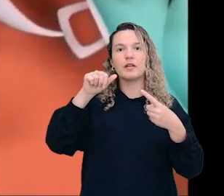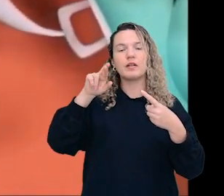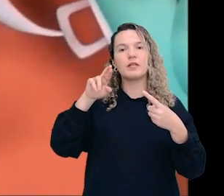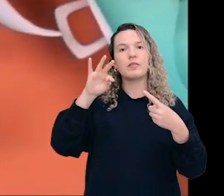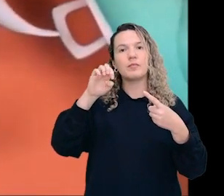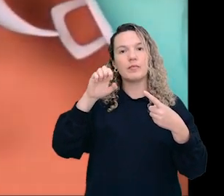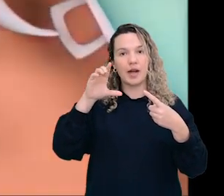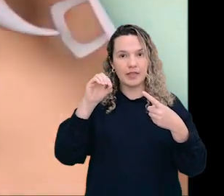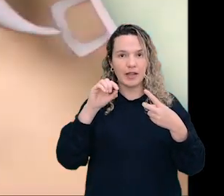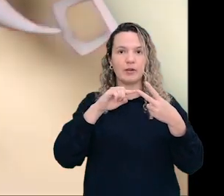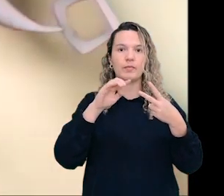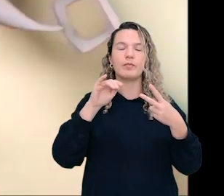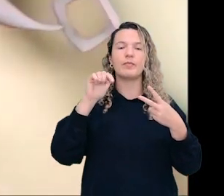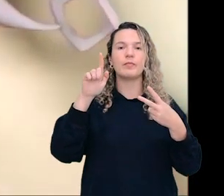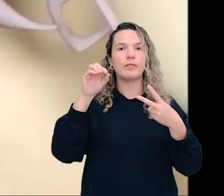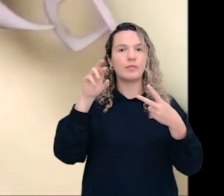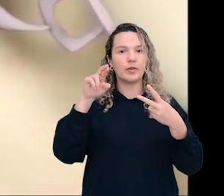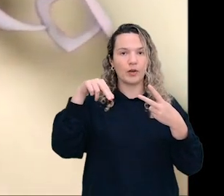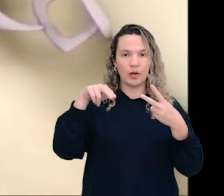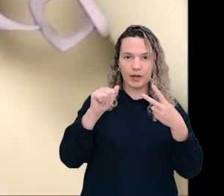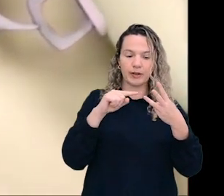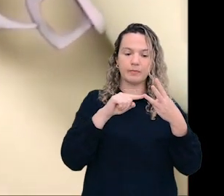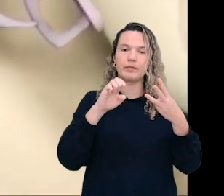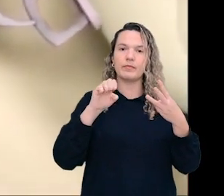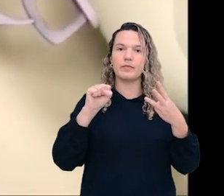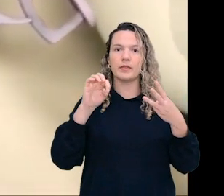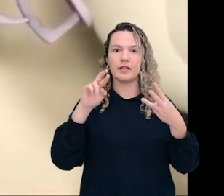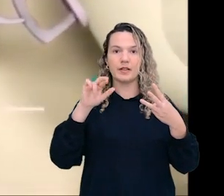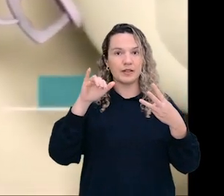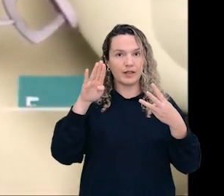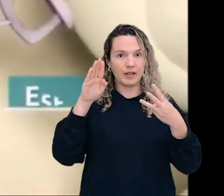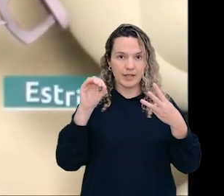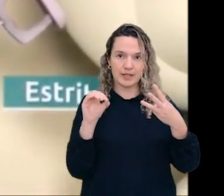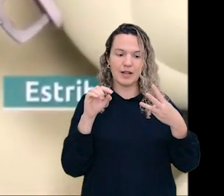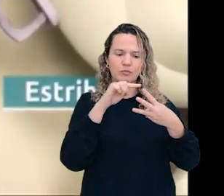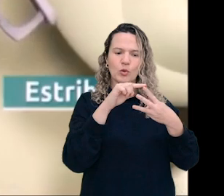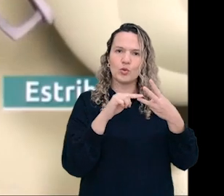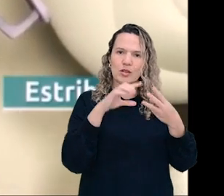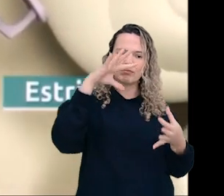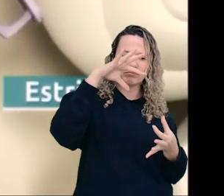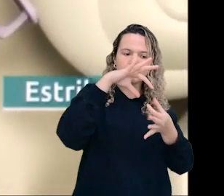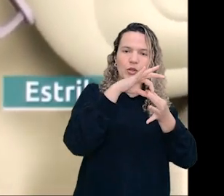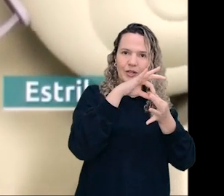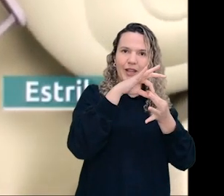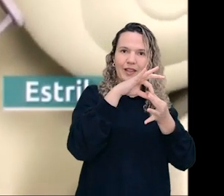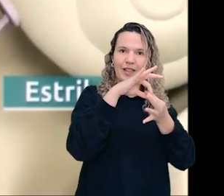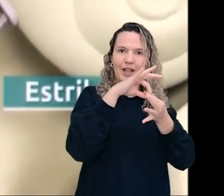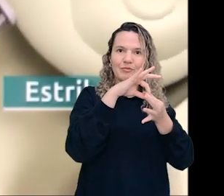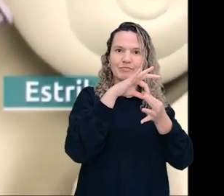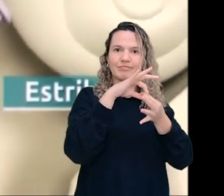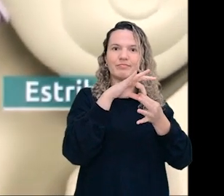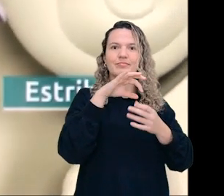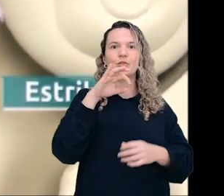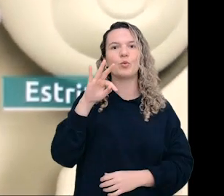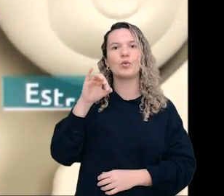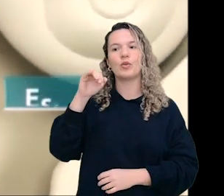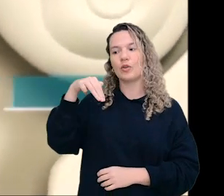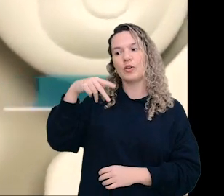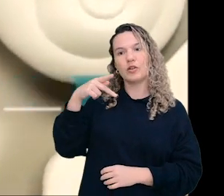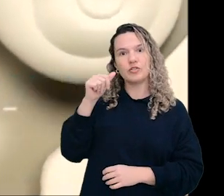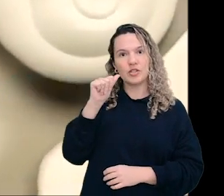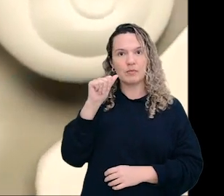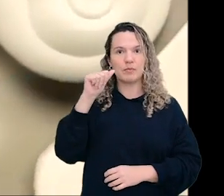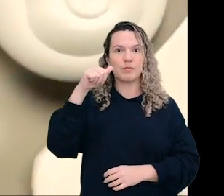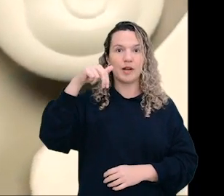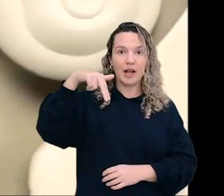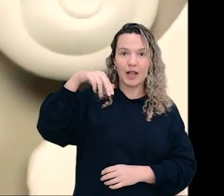muito falados: o martelo, a bigorna e o estribo. Eles estão conectados